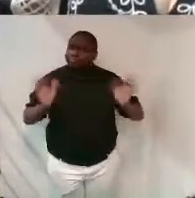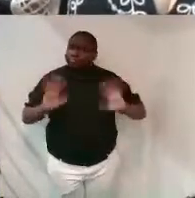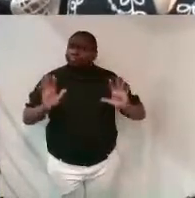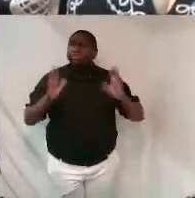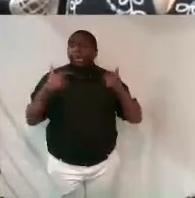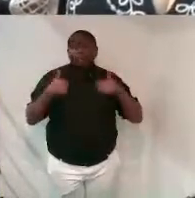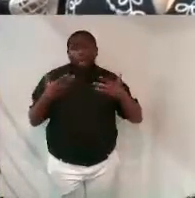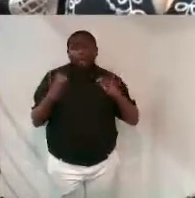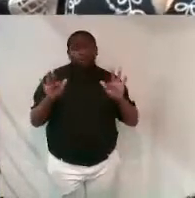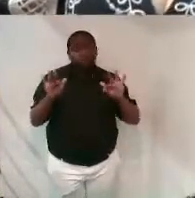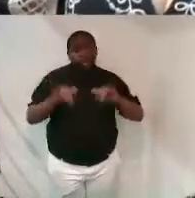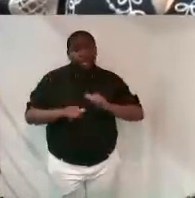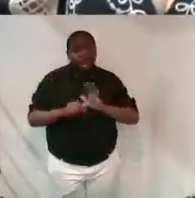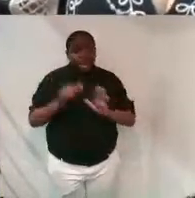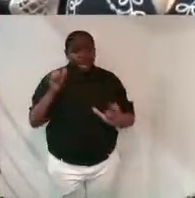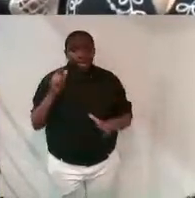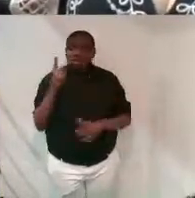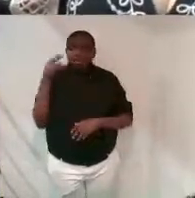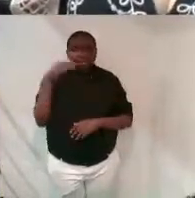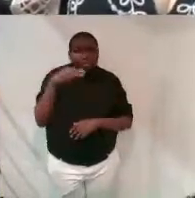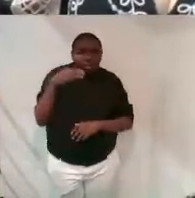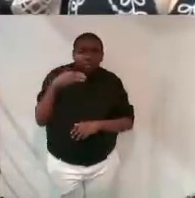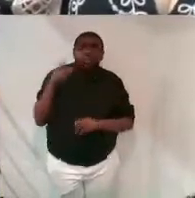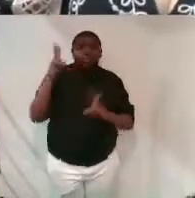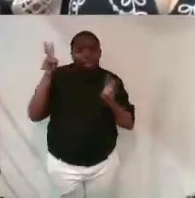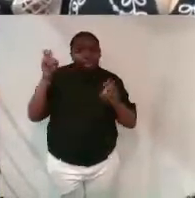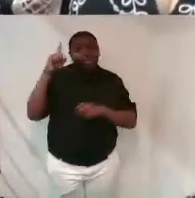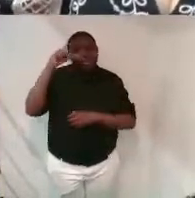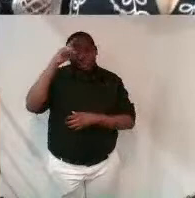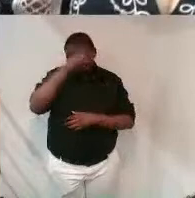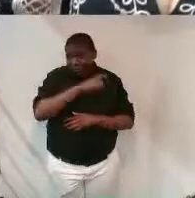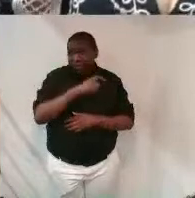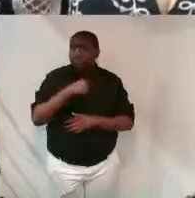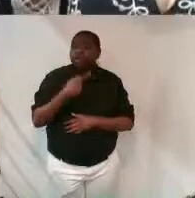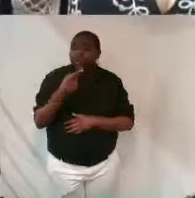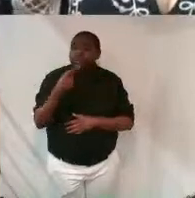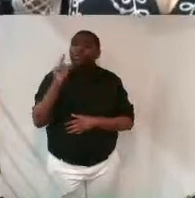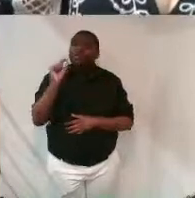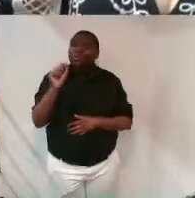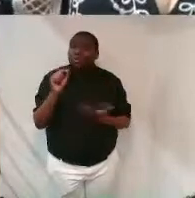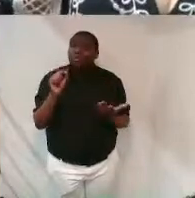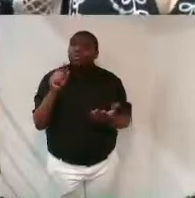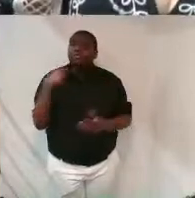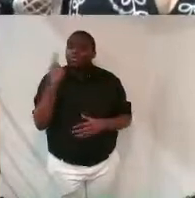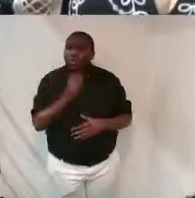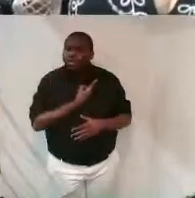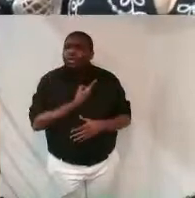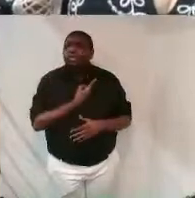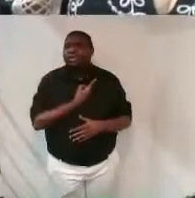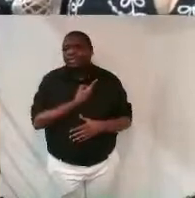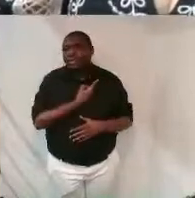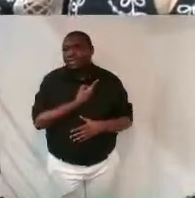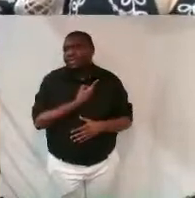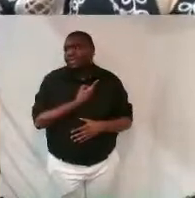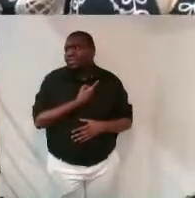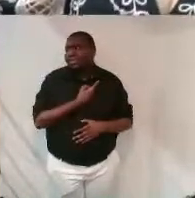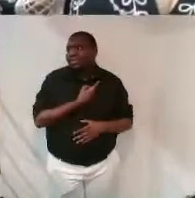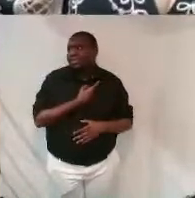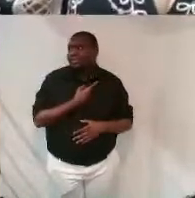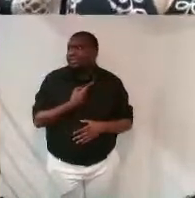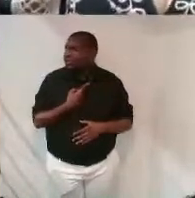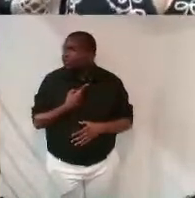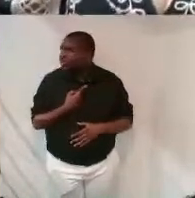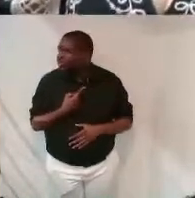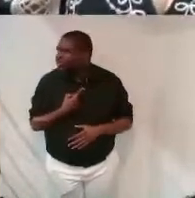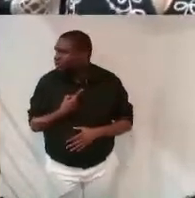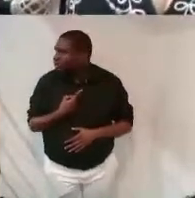finalizar, e peço apenas 2 minutinhos, o tema é bastante complexo, e confesso que nós ficamos um tanto quanto cerceados por conta